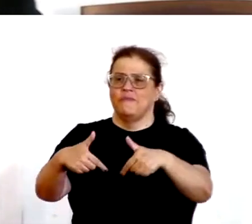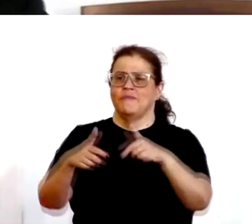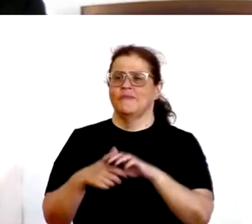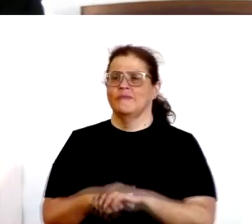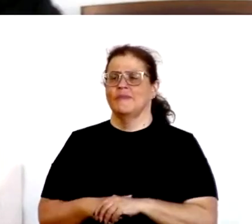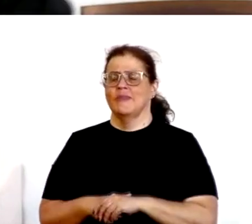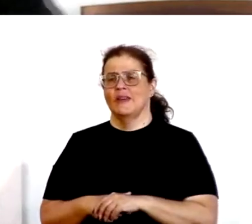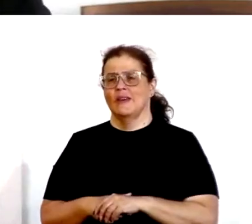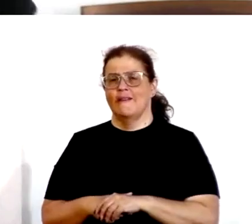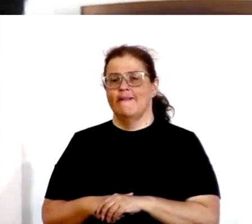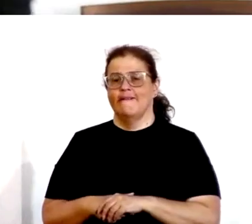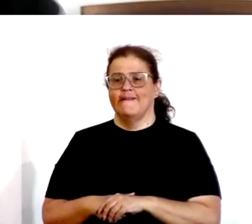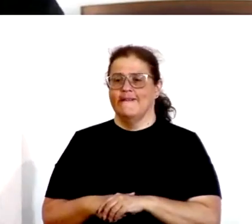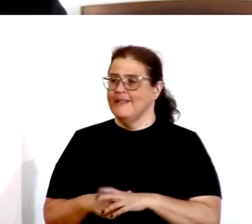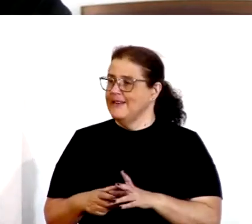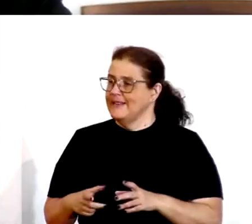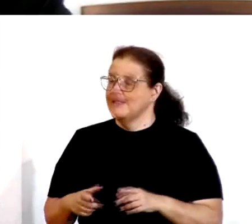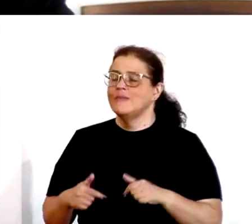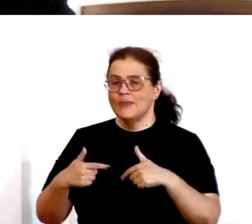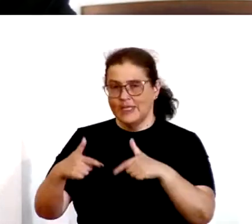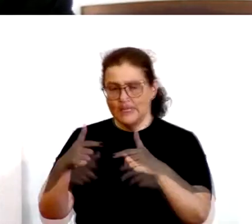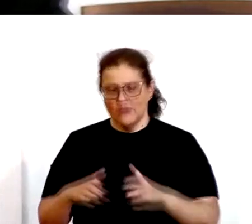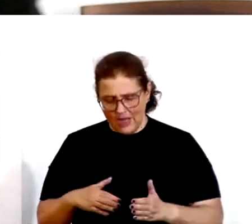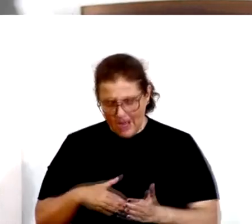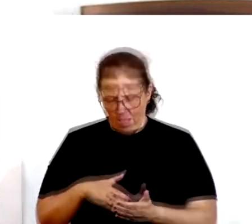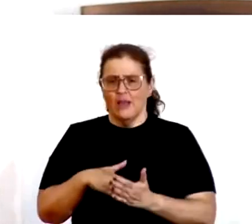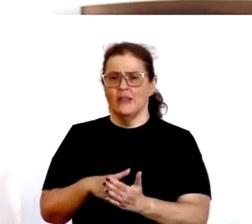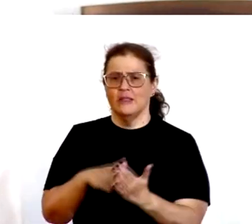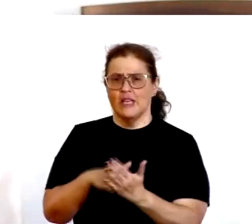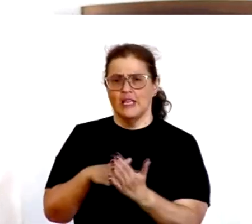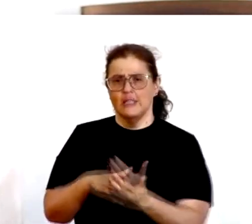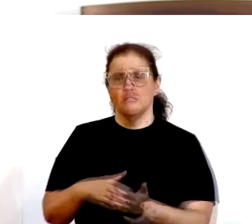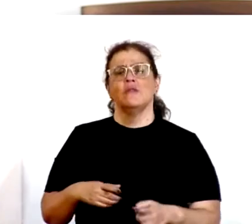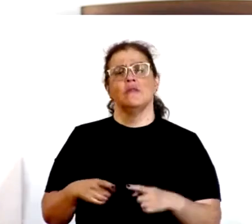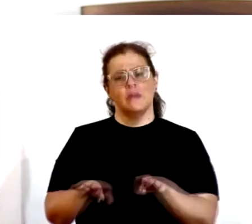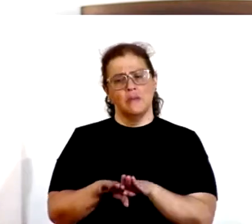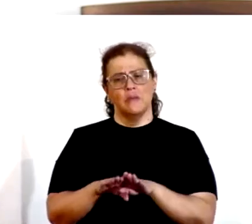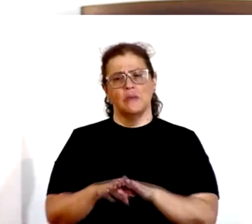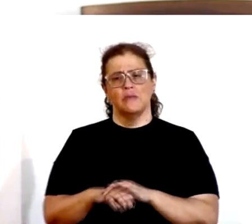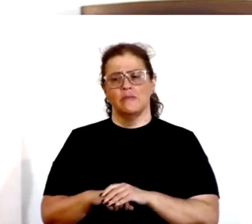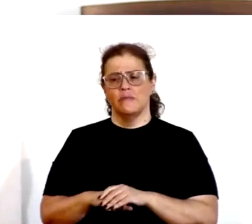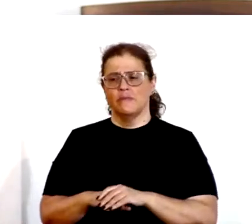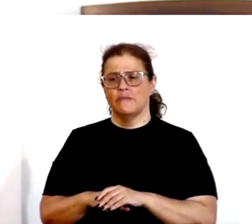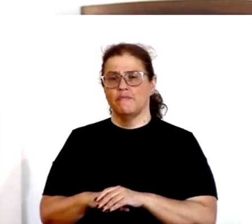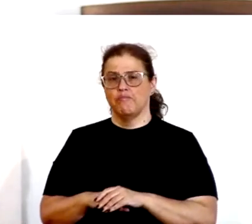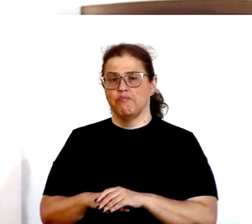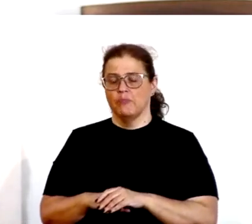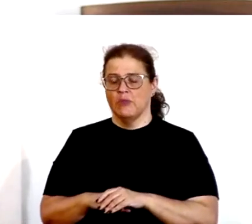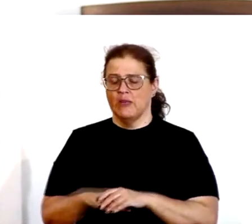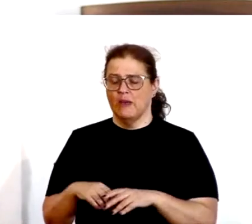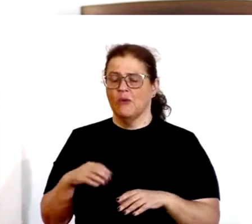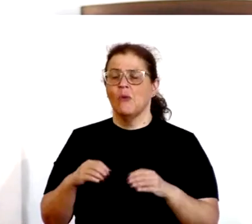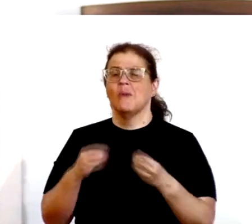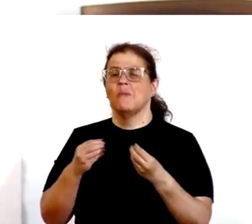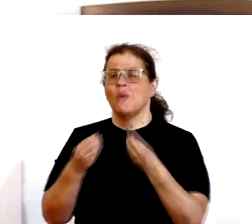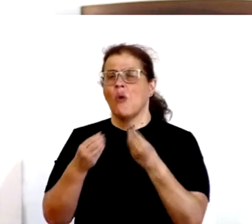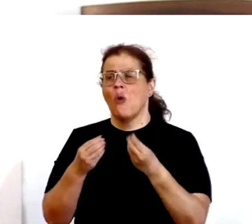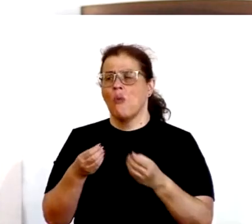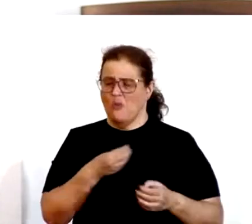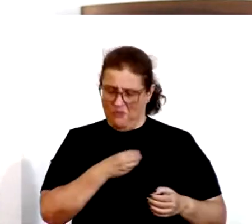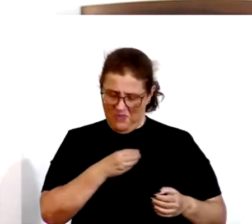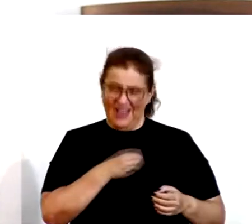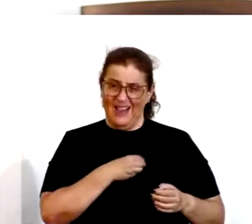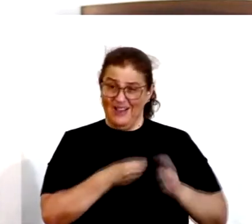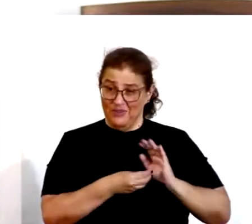aqueles pecados que são habituais na sua vida? Tirando e substituindo com outro, que é uma virtude que procede